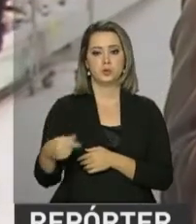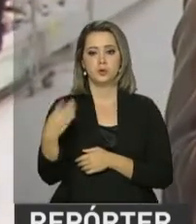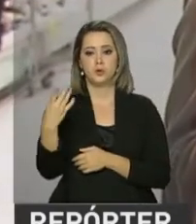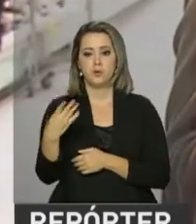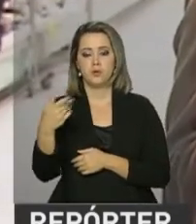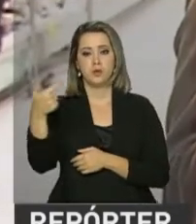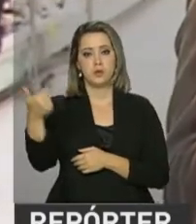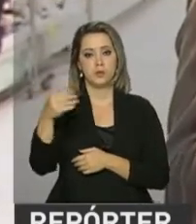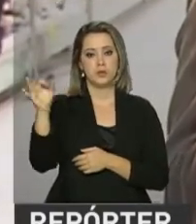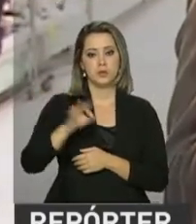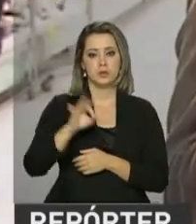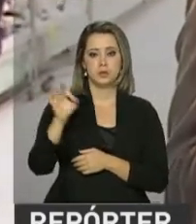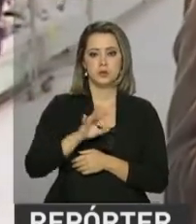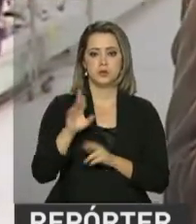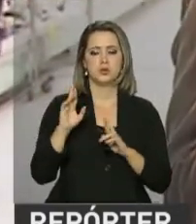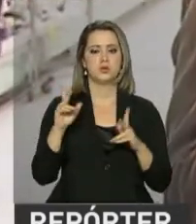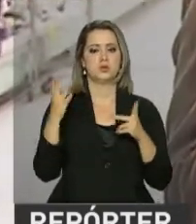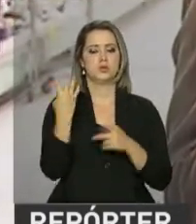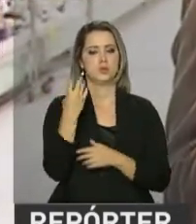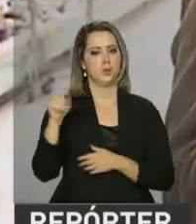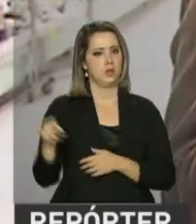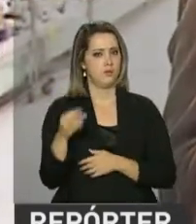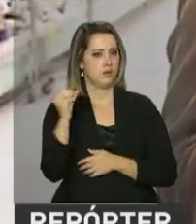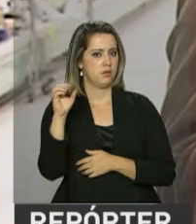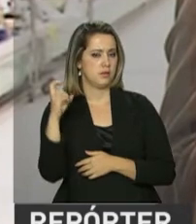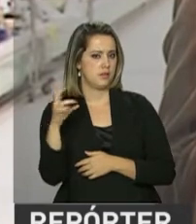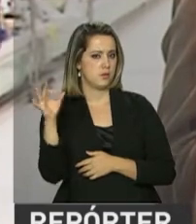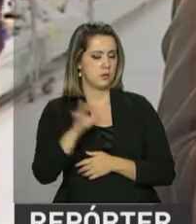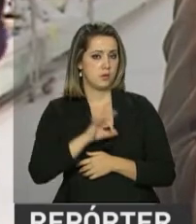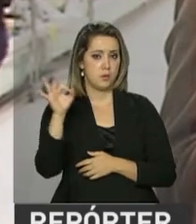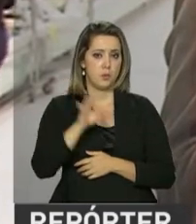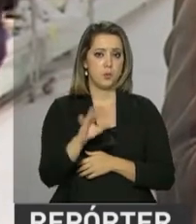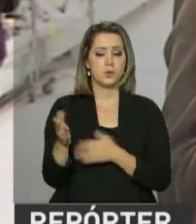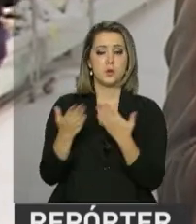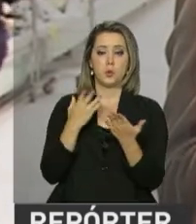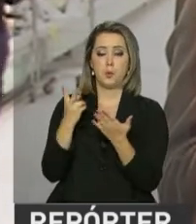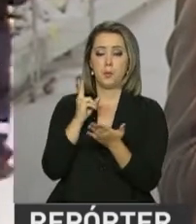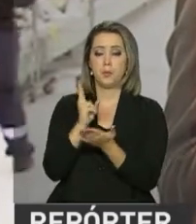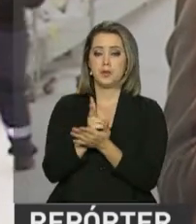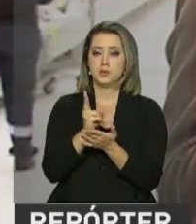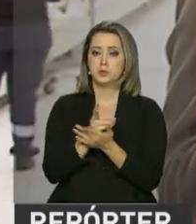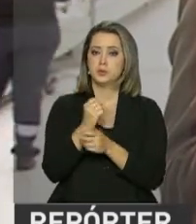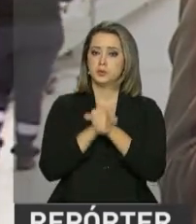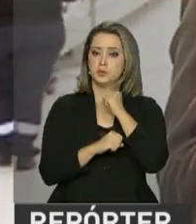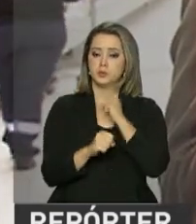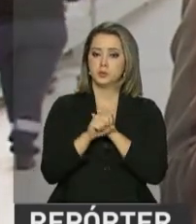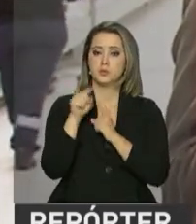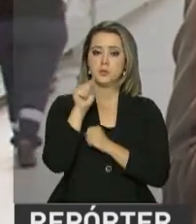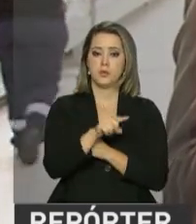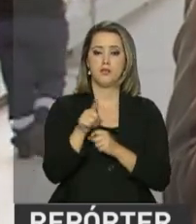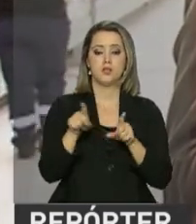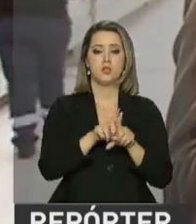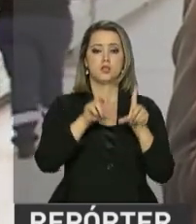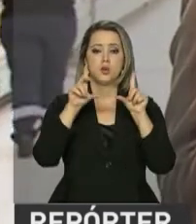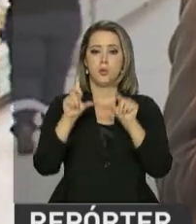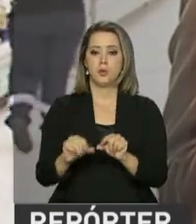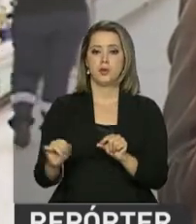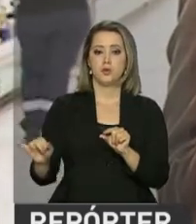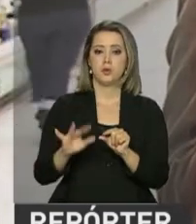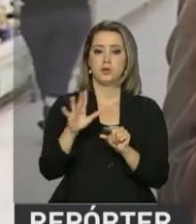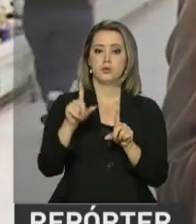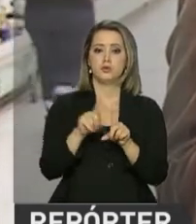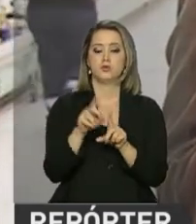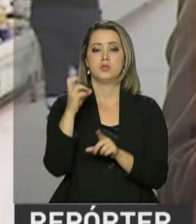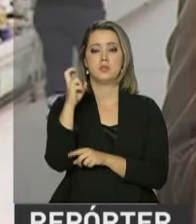inferior aos 40 5% registrados no mesmo período do ano passado e este é o menor índice para os